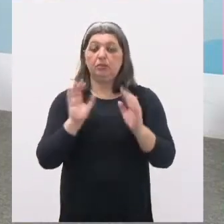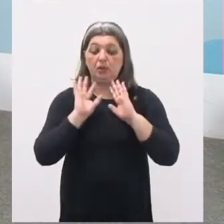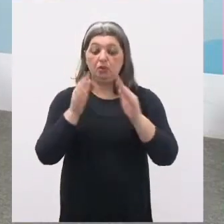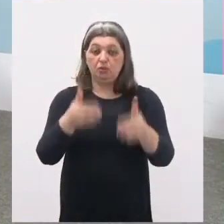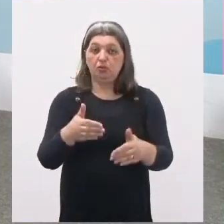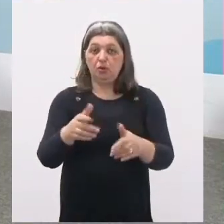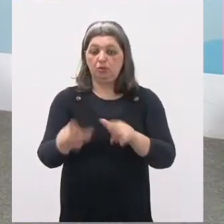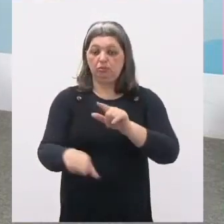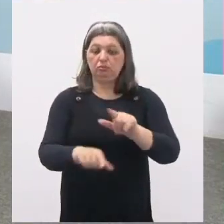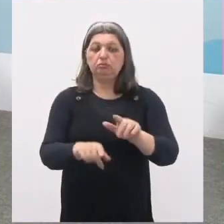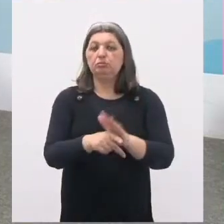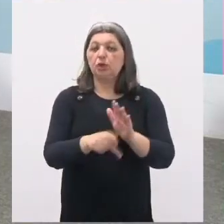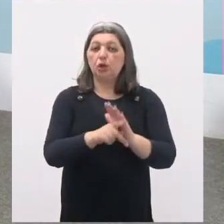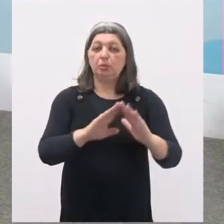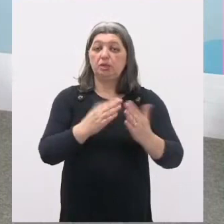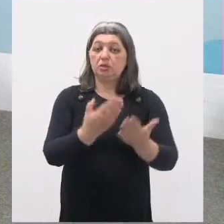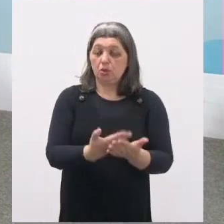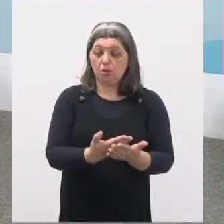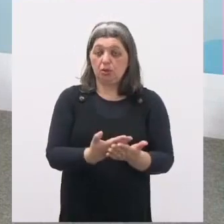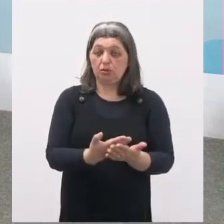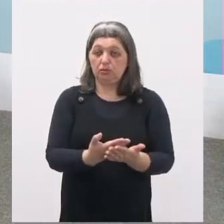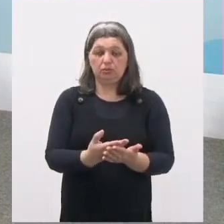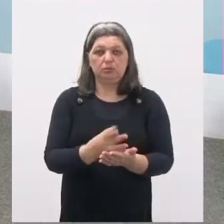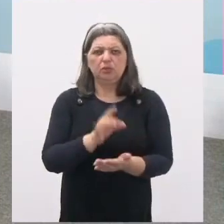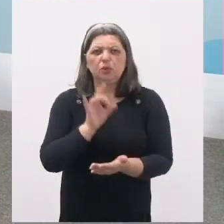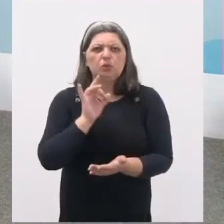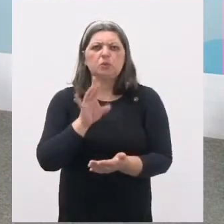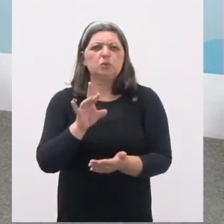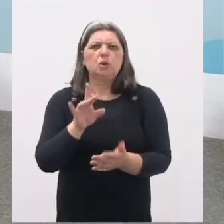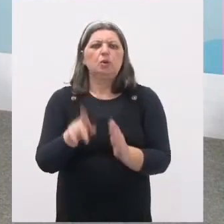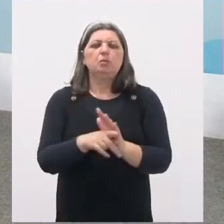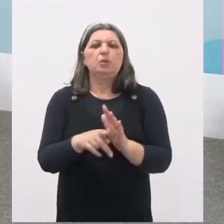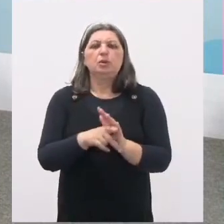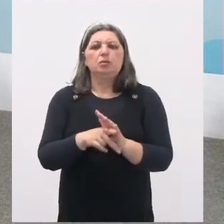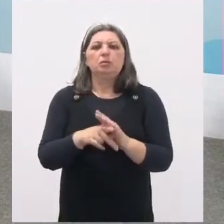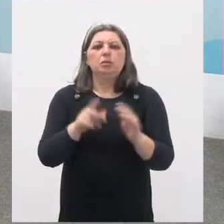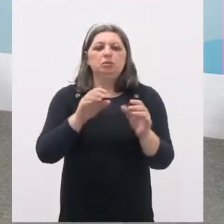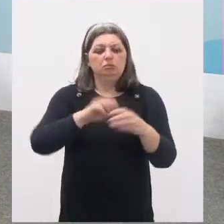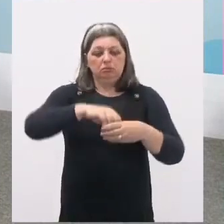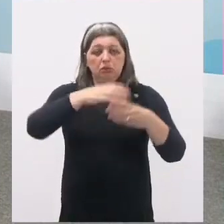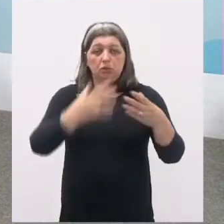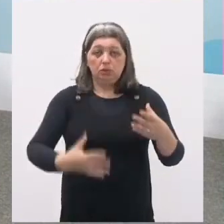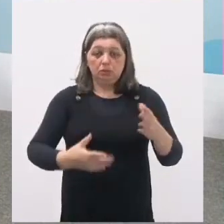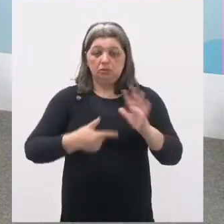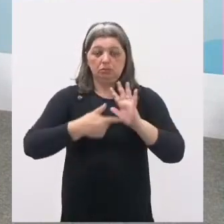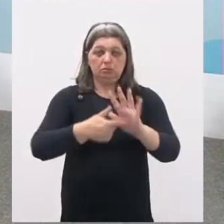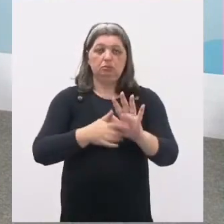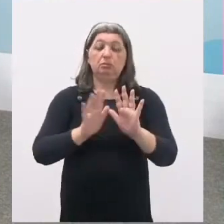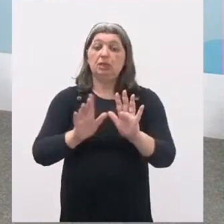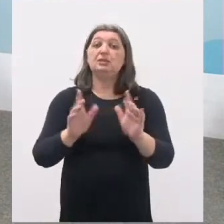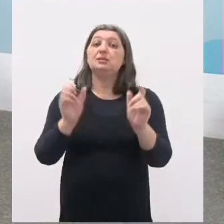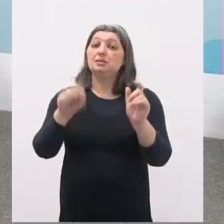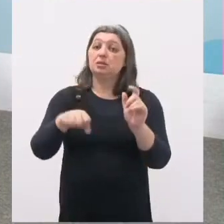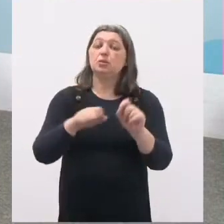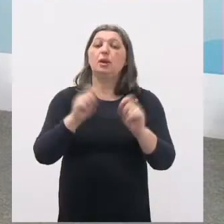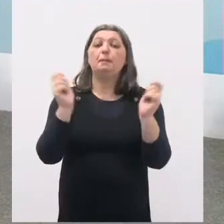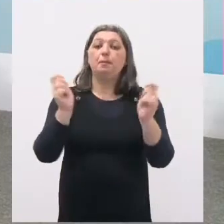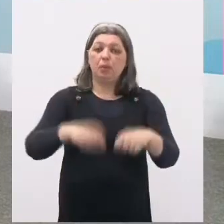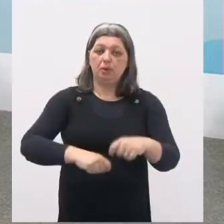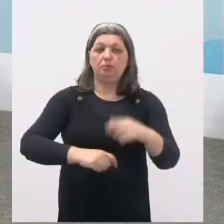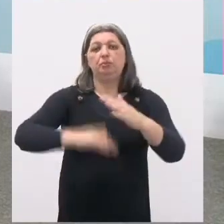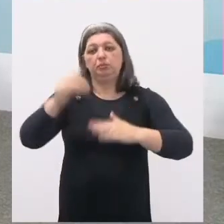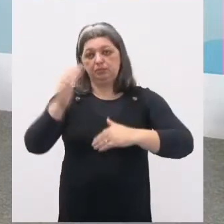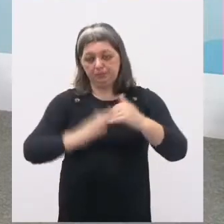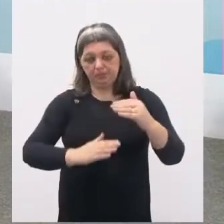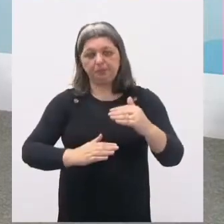nossas escolas, elas têm que ser não na transmissão de conteúdos, mas sim no desenvolvimento das competências, das